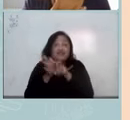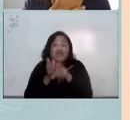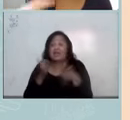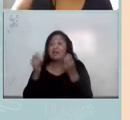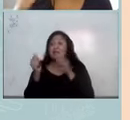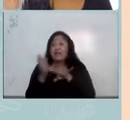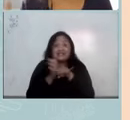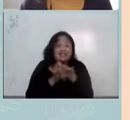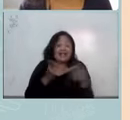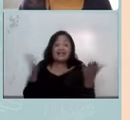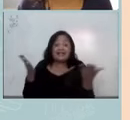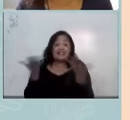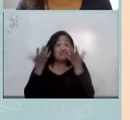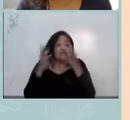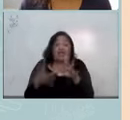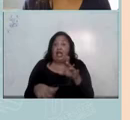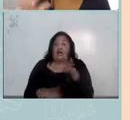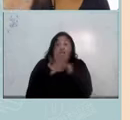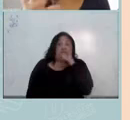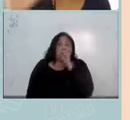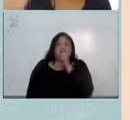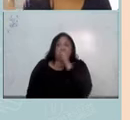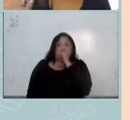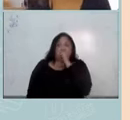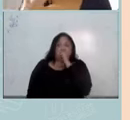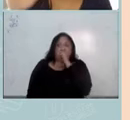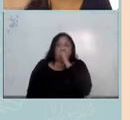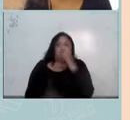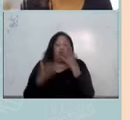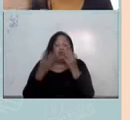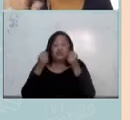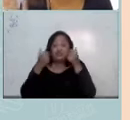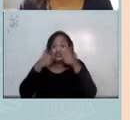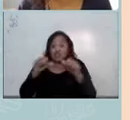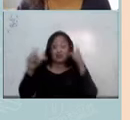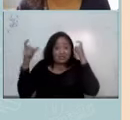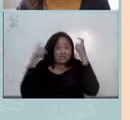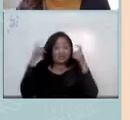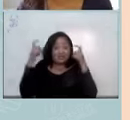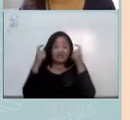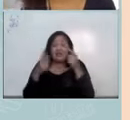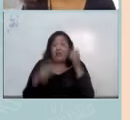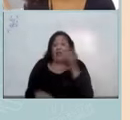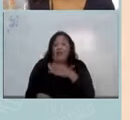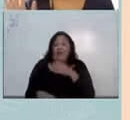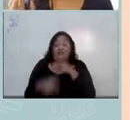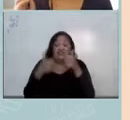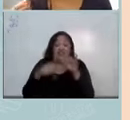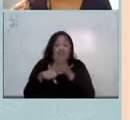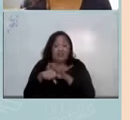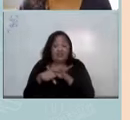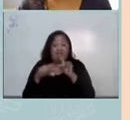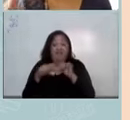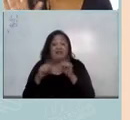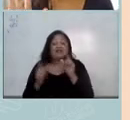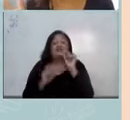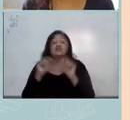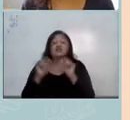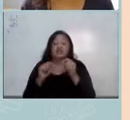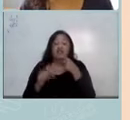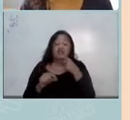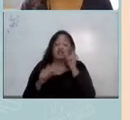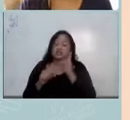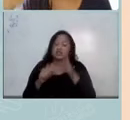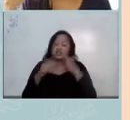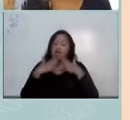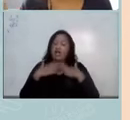bactéria, não quero nem respirar. Muitos ficam desesperados, não querem nem respirar, que ficam com medo de ficar doente. Mas aí o que eu digo sempre?